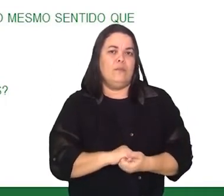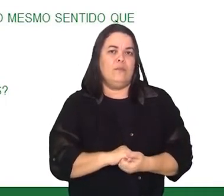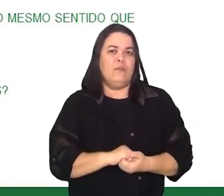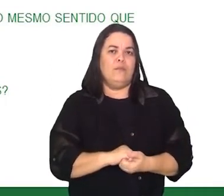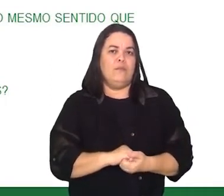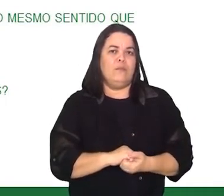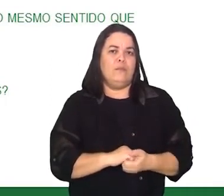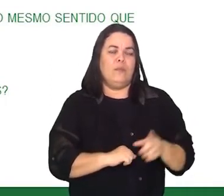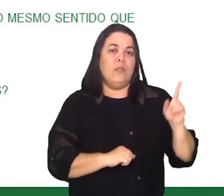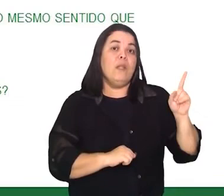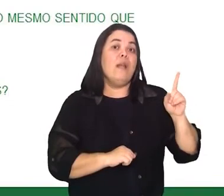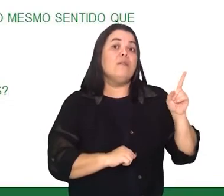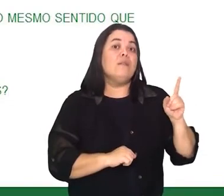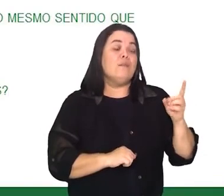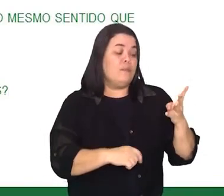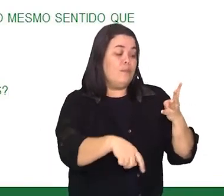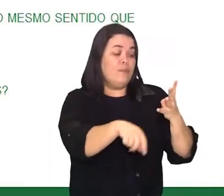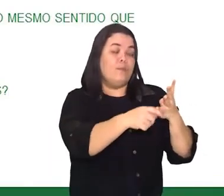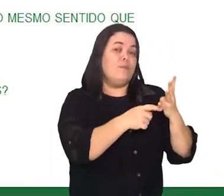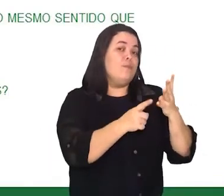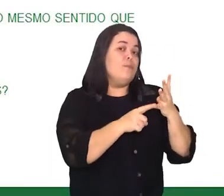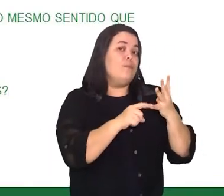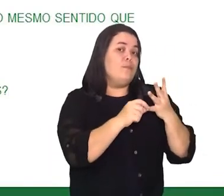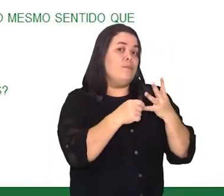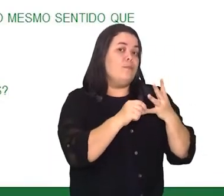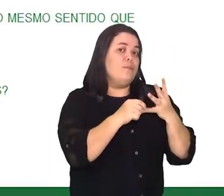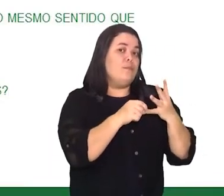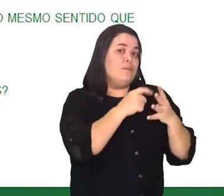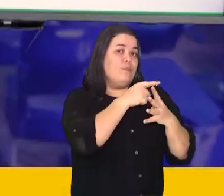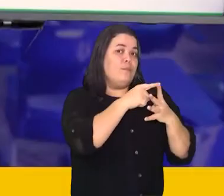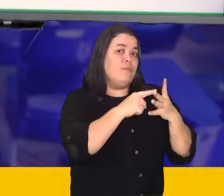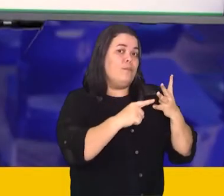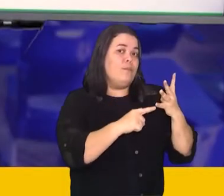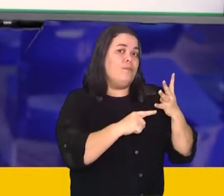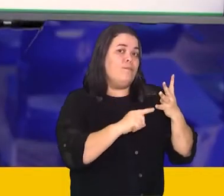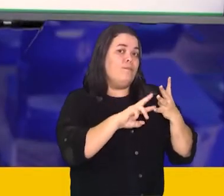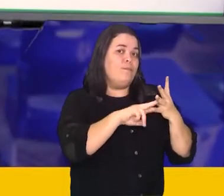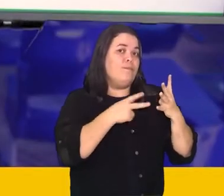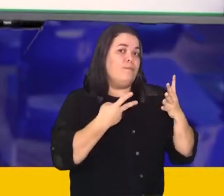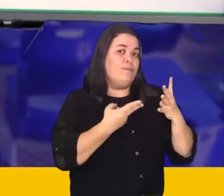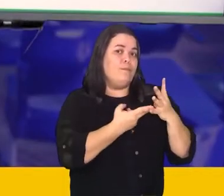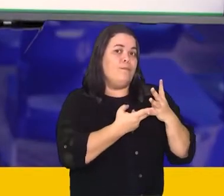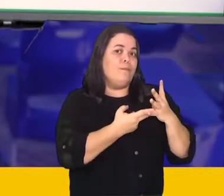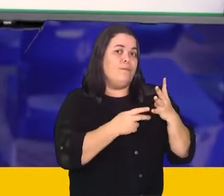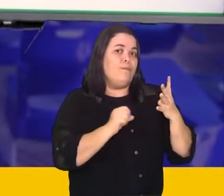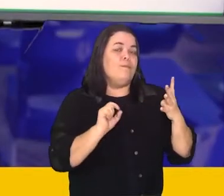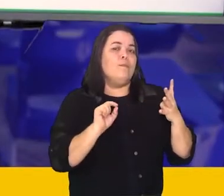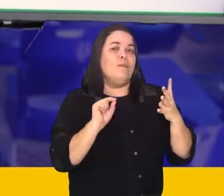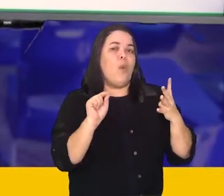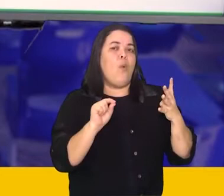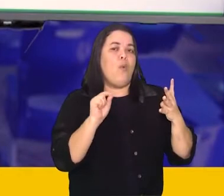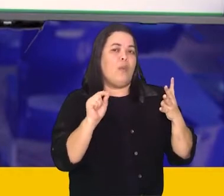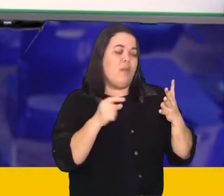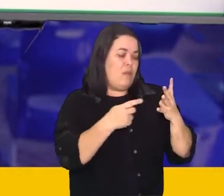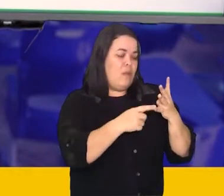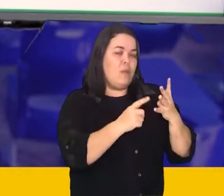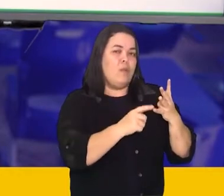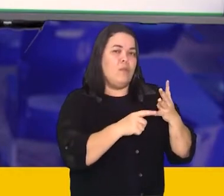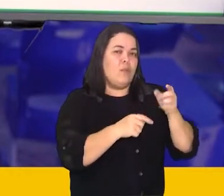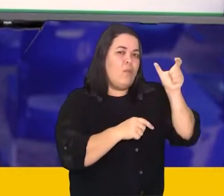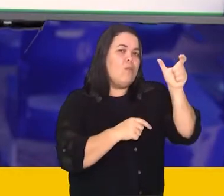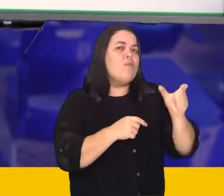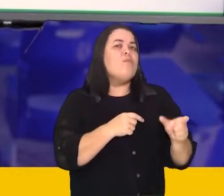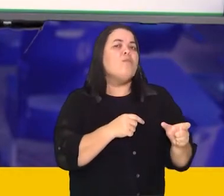E aqui nessa situação, na tira de Laerte, o personagem, né, a pessoa